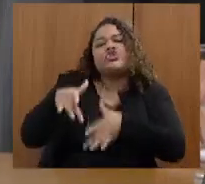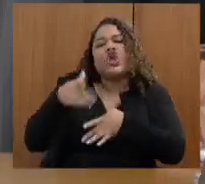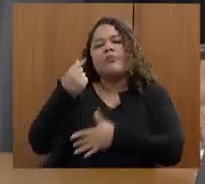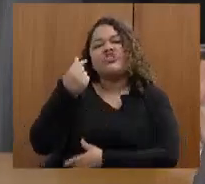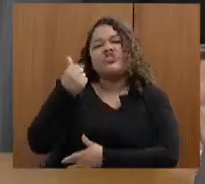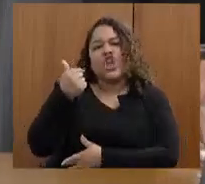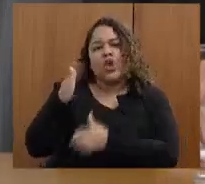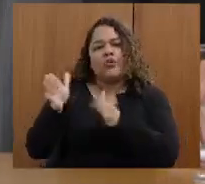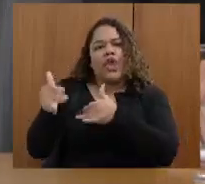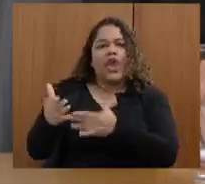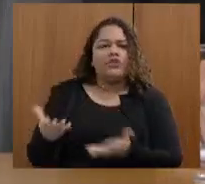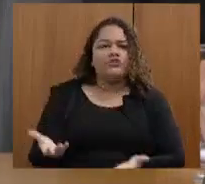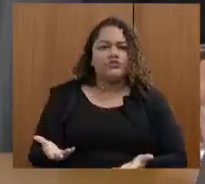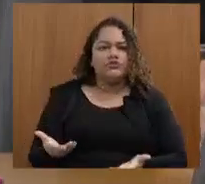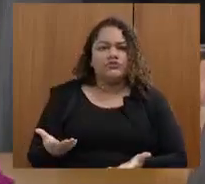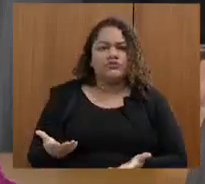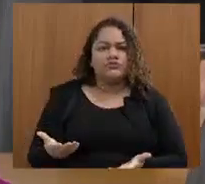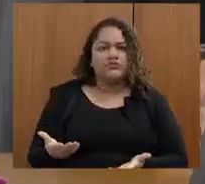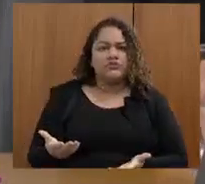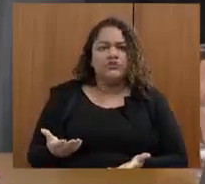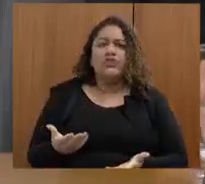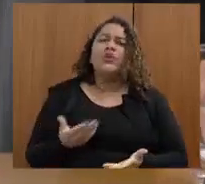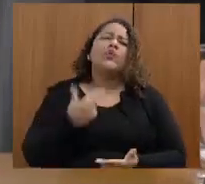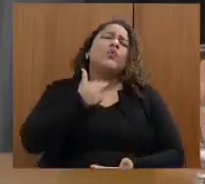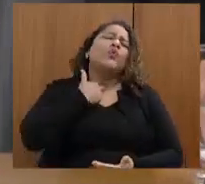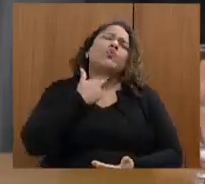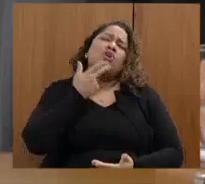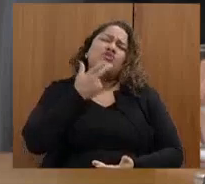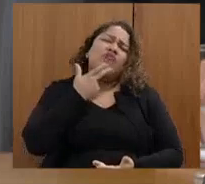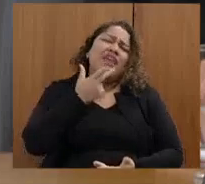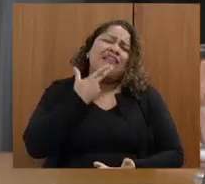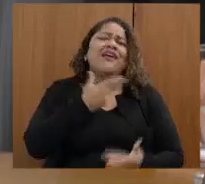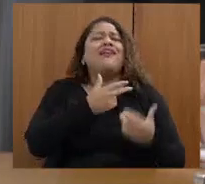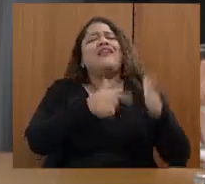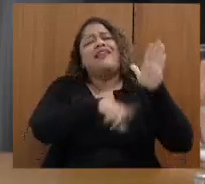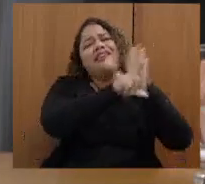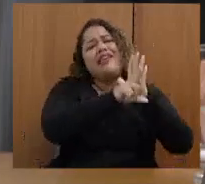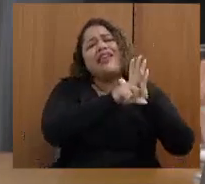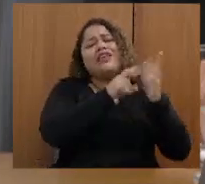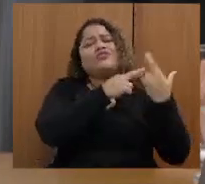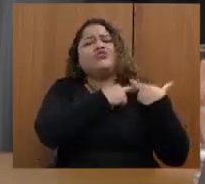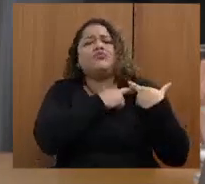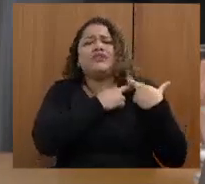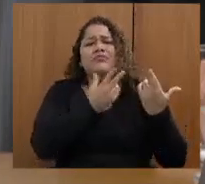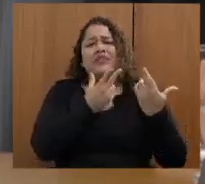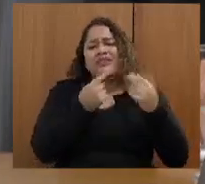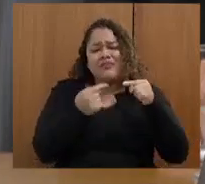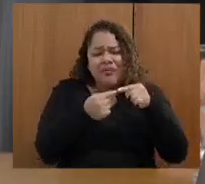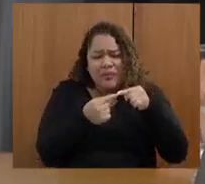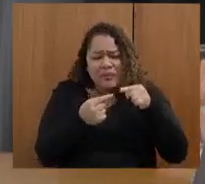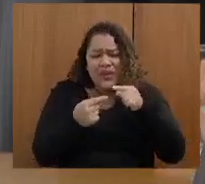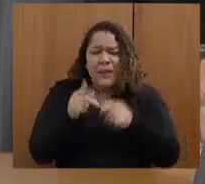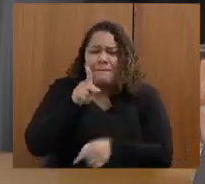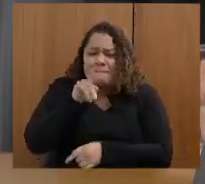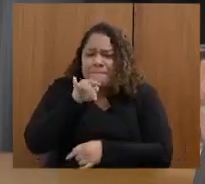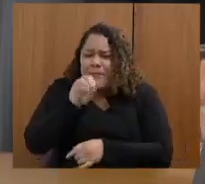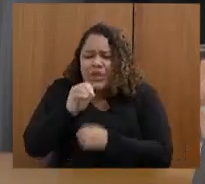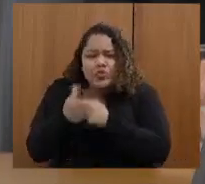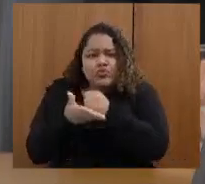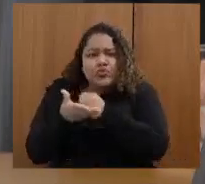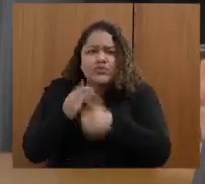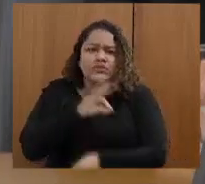não pode vir aqui dizer da lei de responsabilidade sobre piso gente tem Norma do Tribunal de Contas do Estado que foi